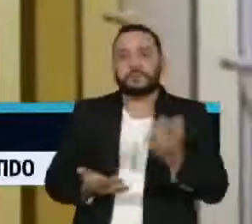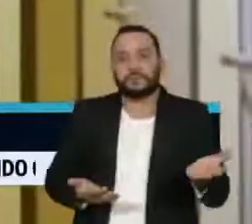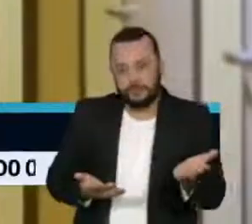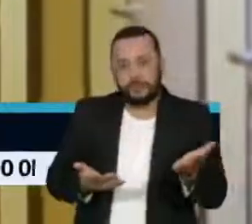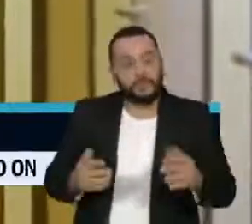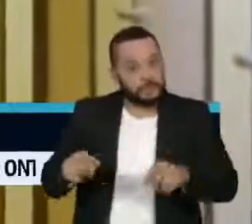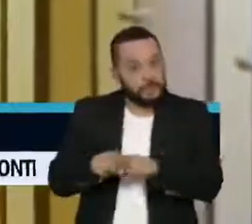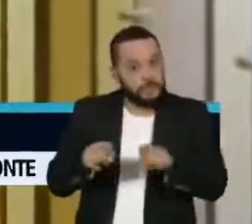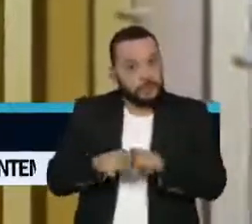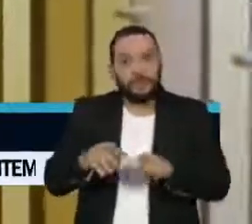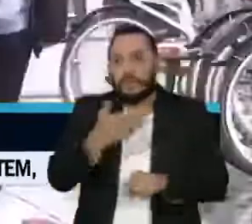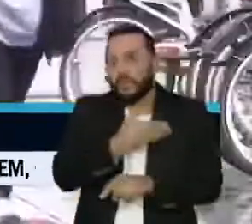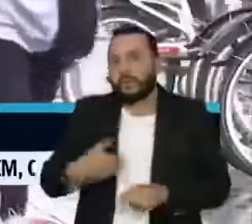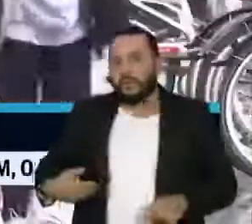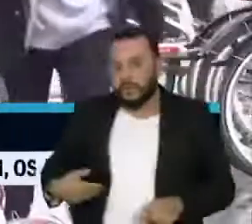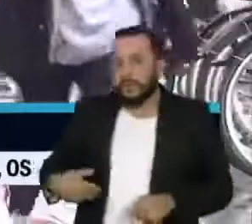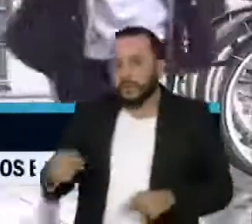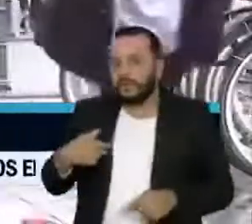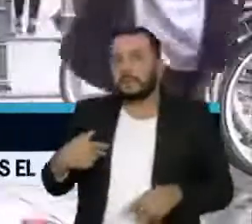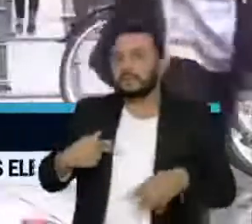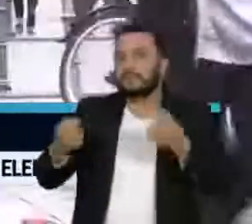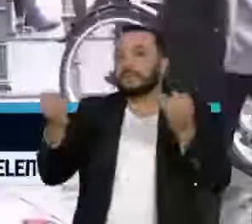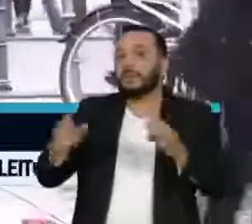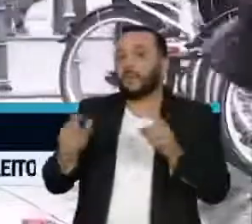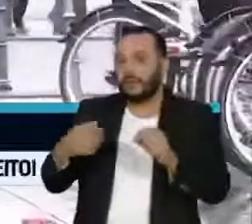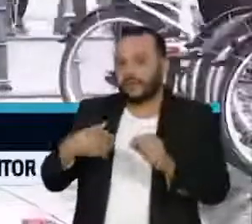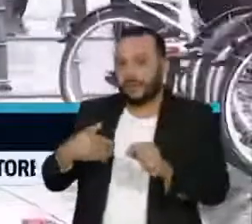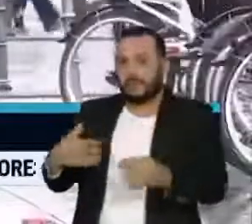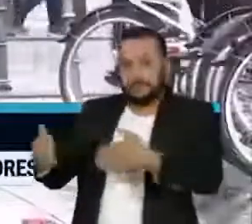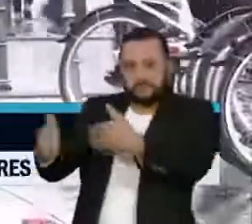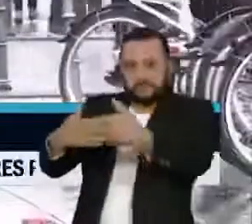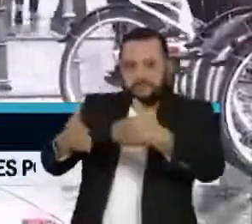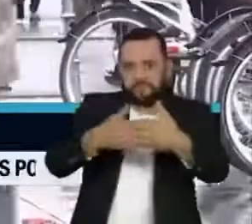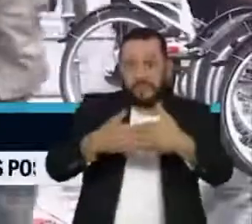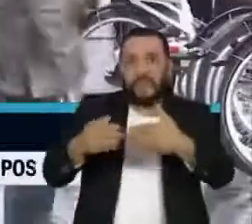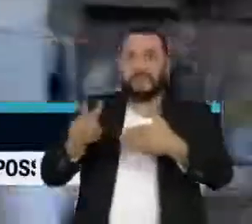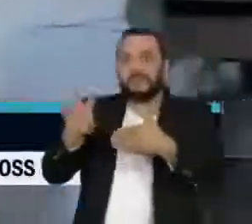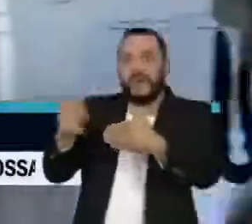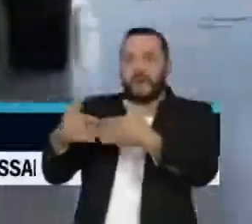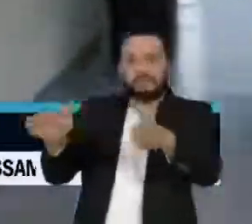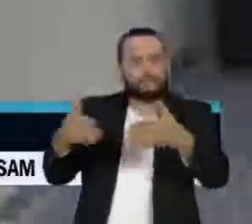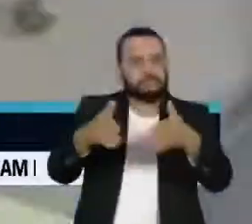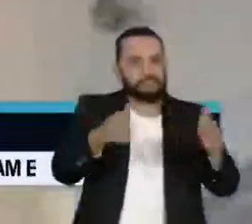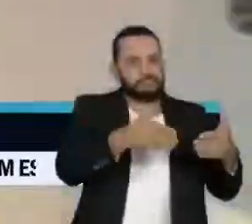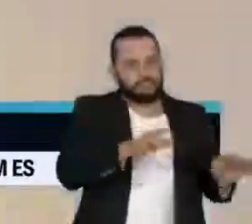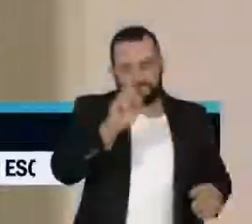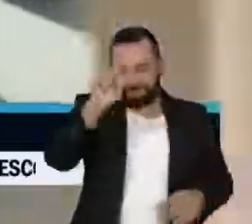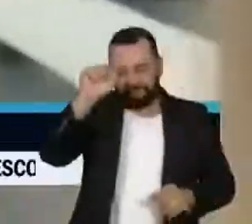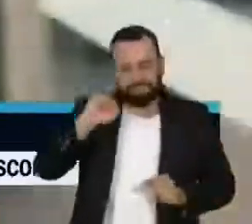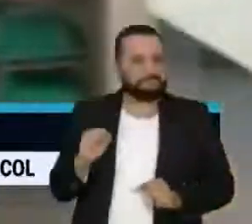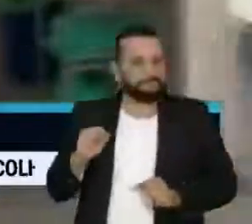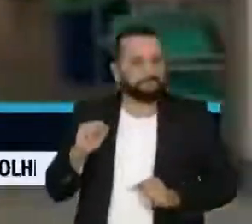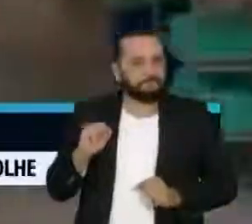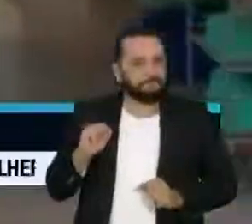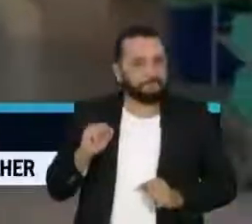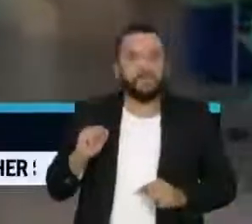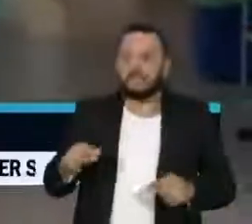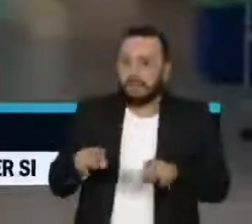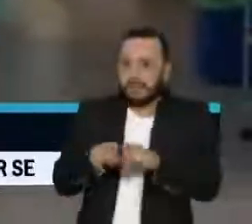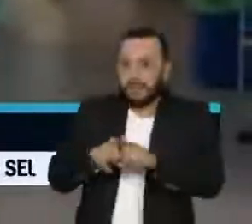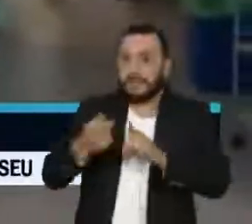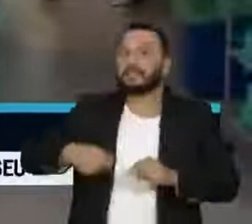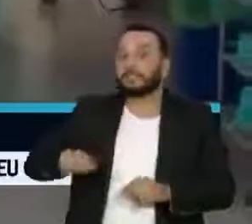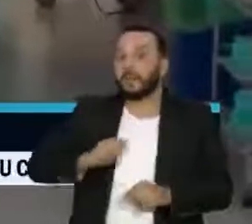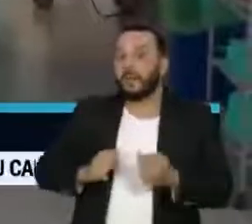governo descartou a possibilidade de suspender o lockdown parcial no final do mês. A Espanha notificou quase 20